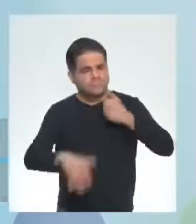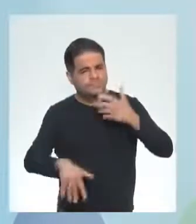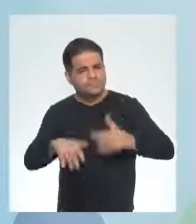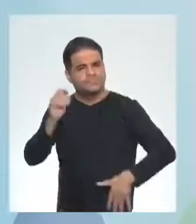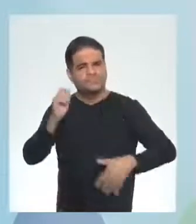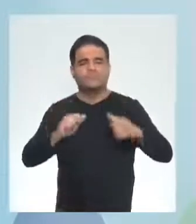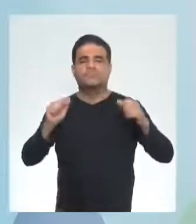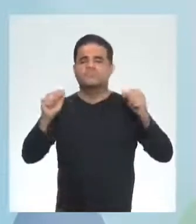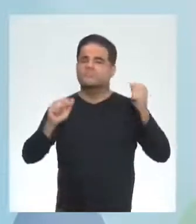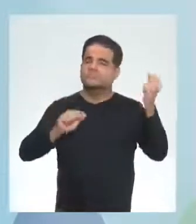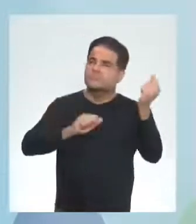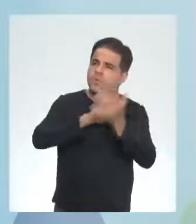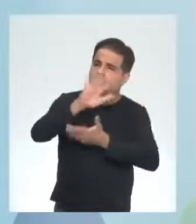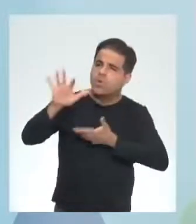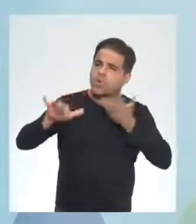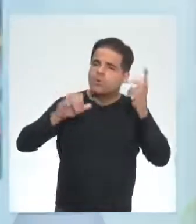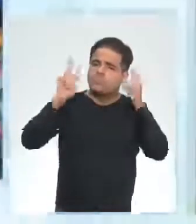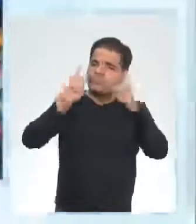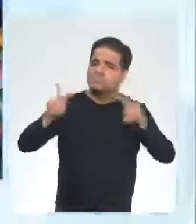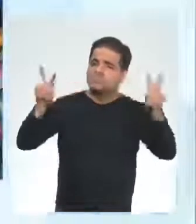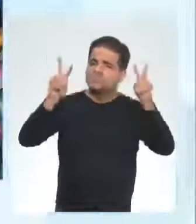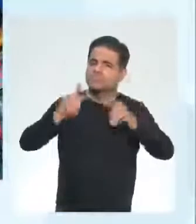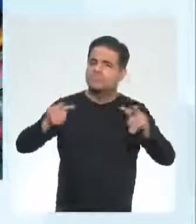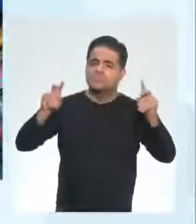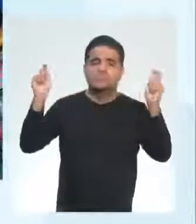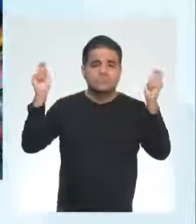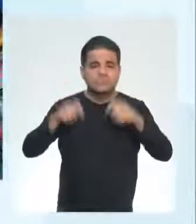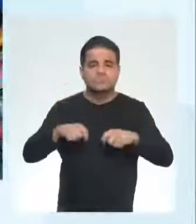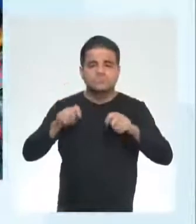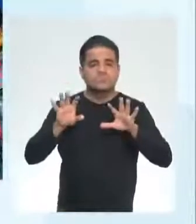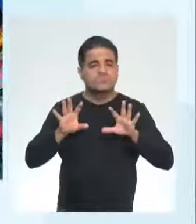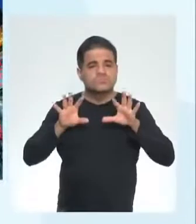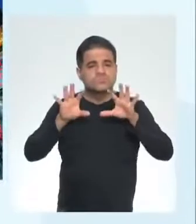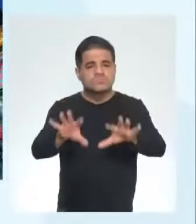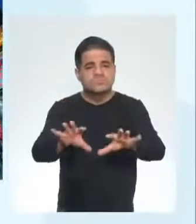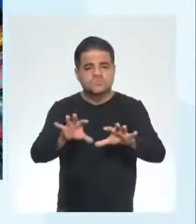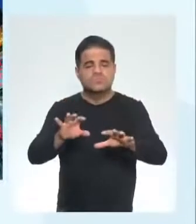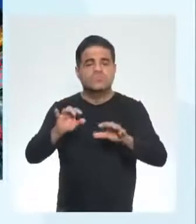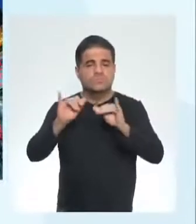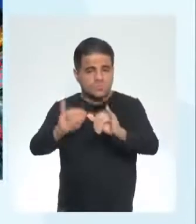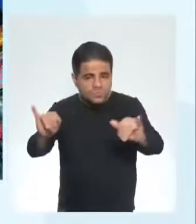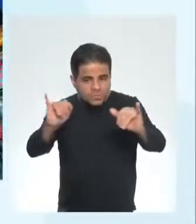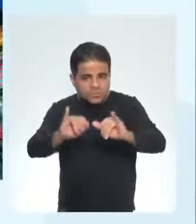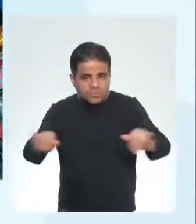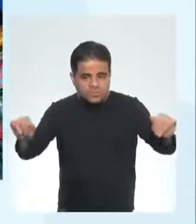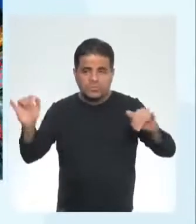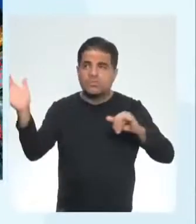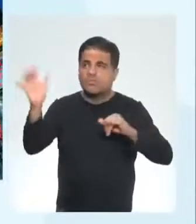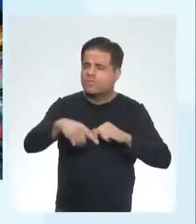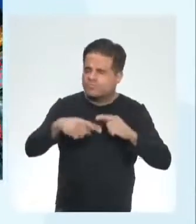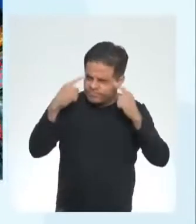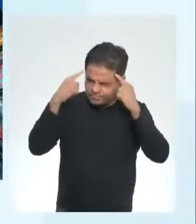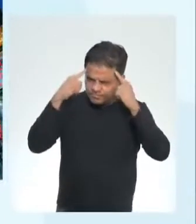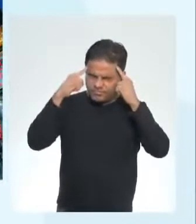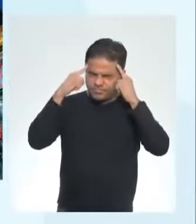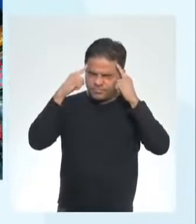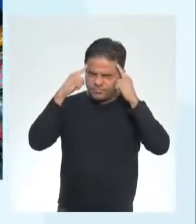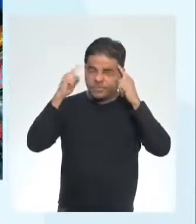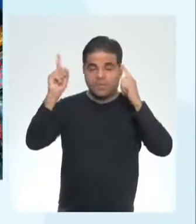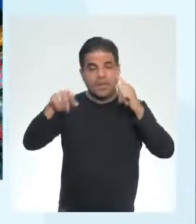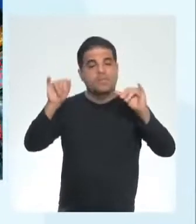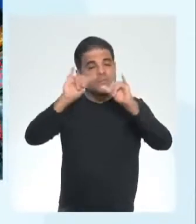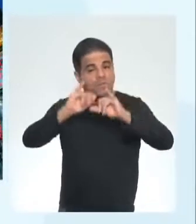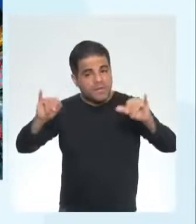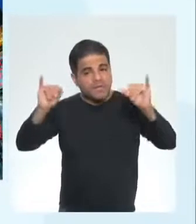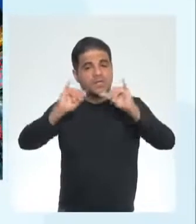poluição visual, esse tipo de poluição, então, ele pode ser causado não só pelos anúncios, porque o que vem na nossa cabeça em primeiro momento, é a